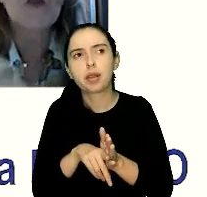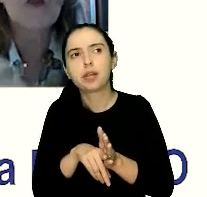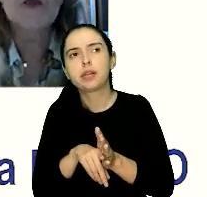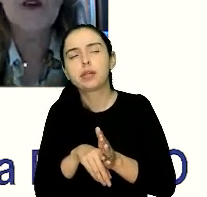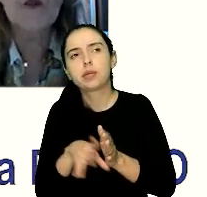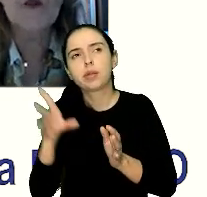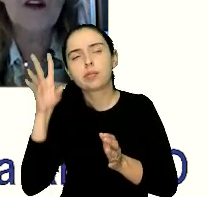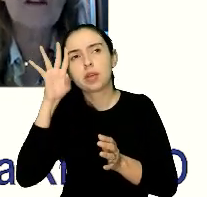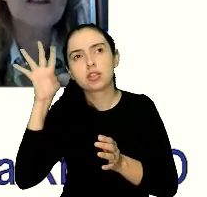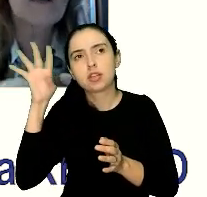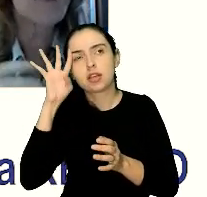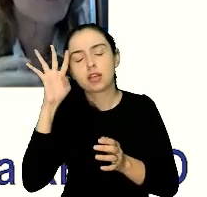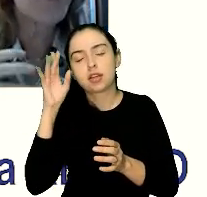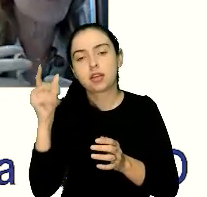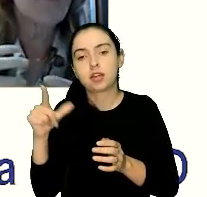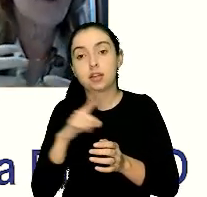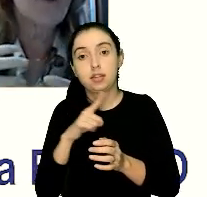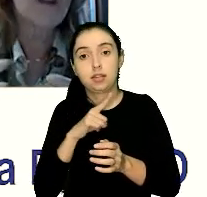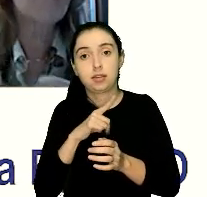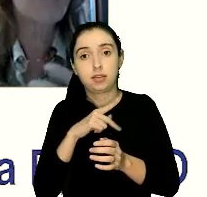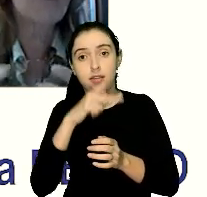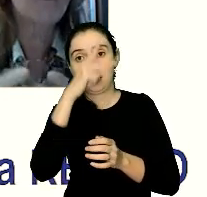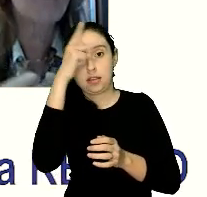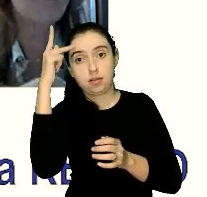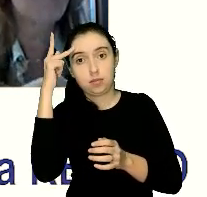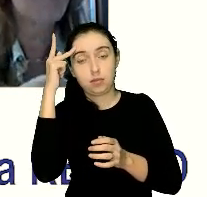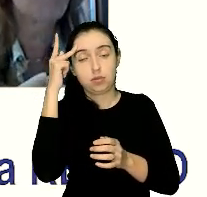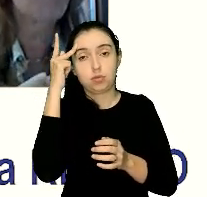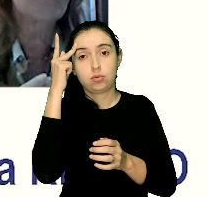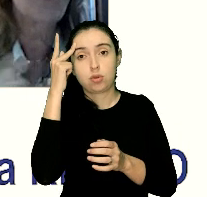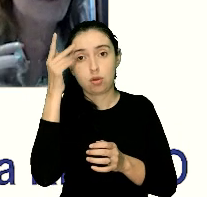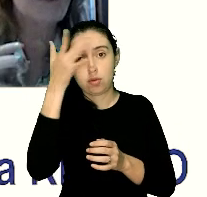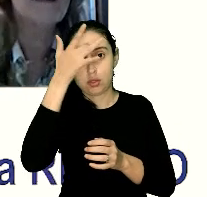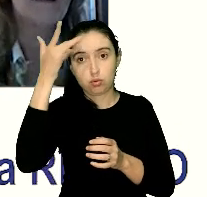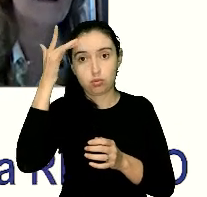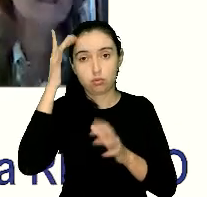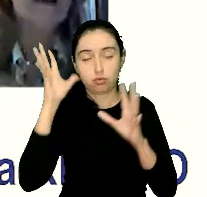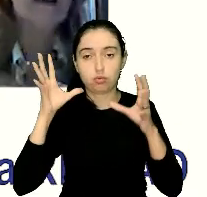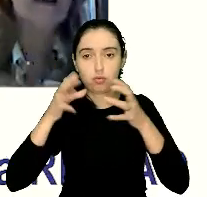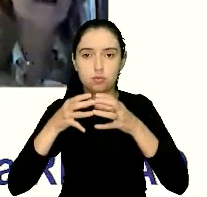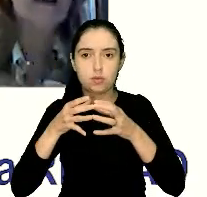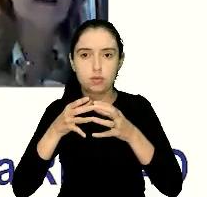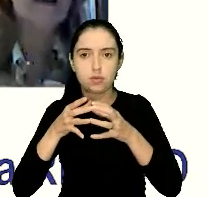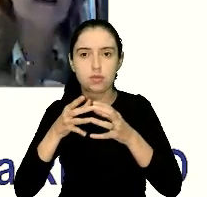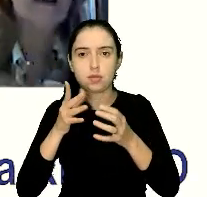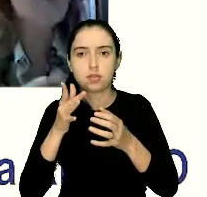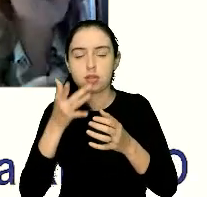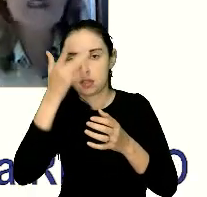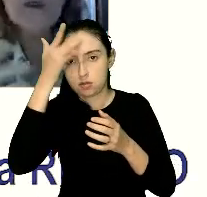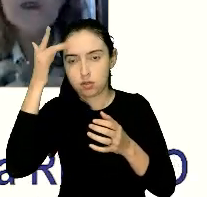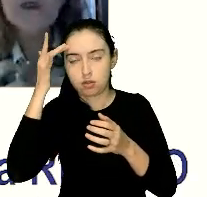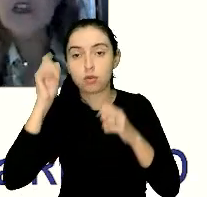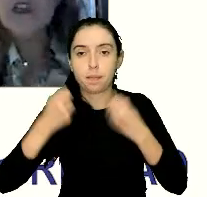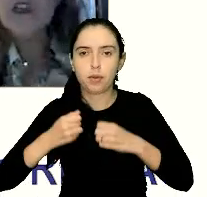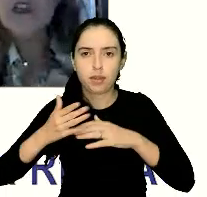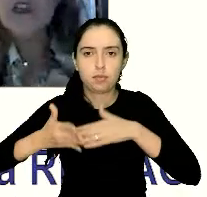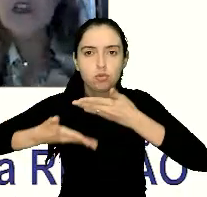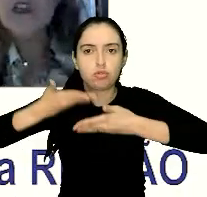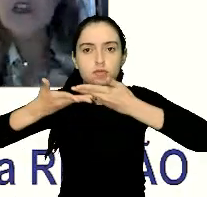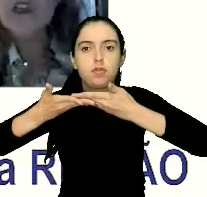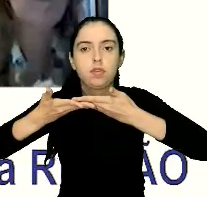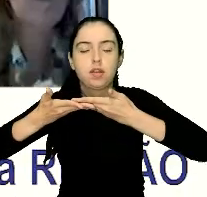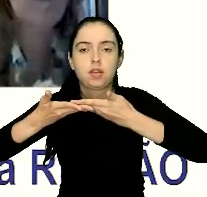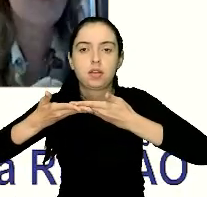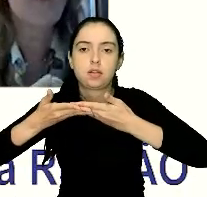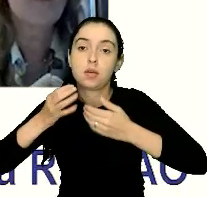pessoas têm núcleos saudáveis que nós podemos, não é, e devemos potencializar, né? Mesmo que elas não estejam